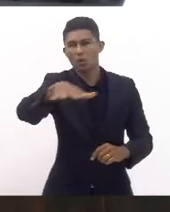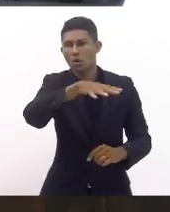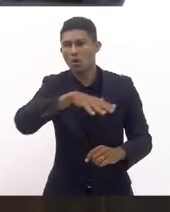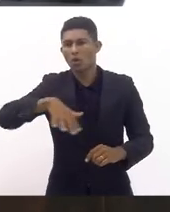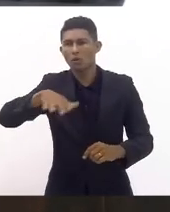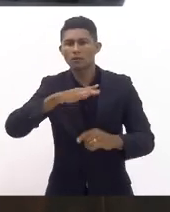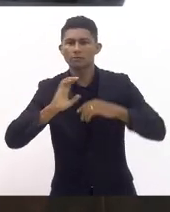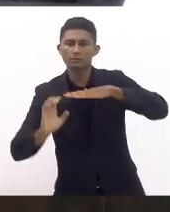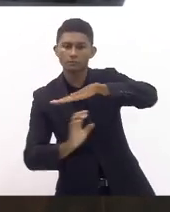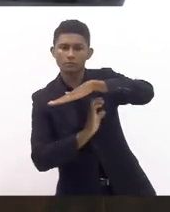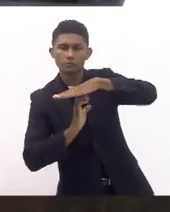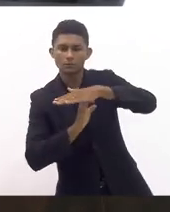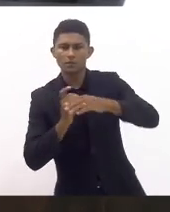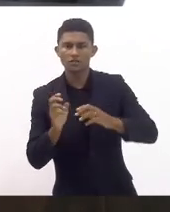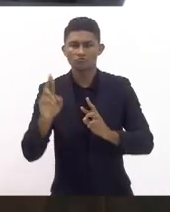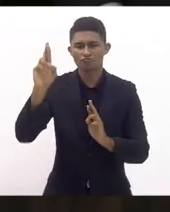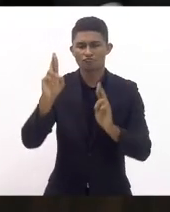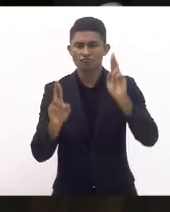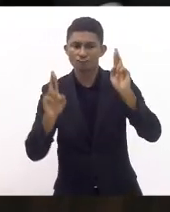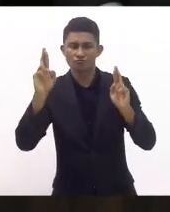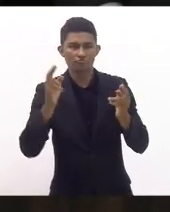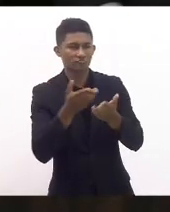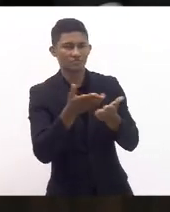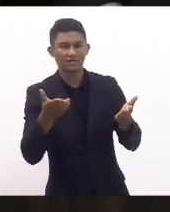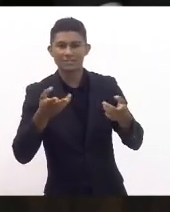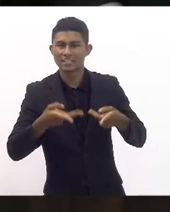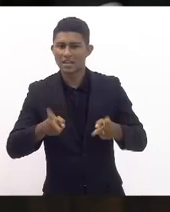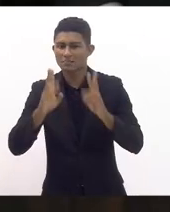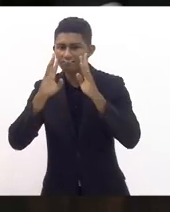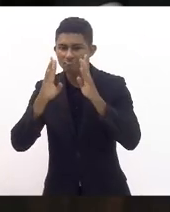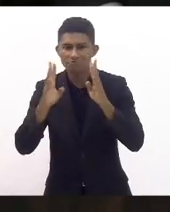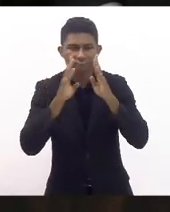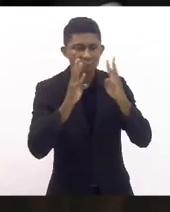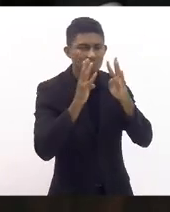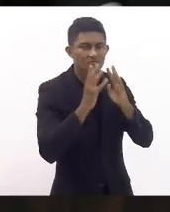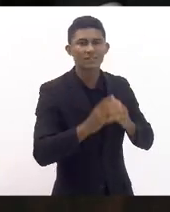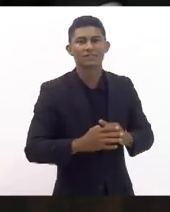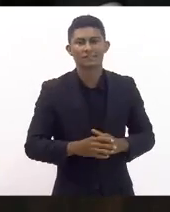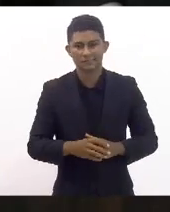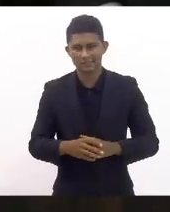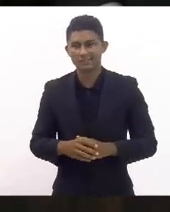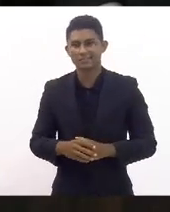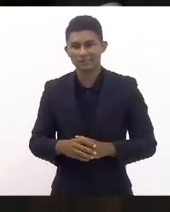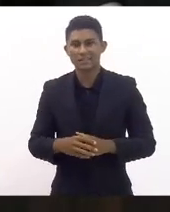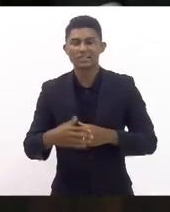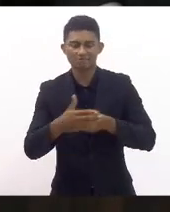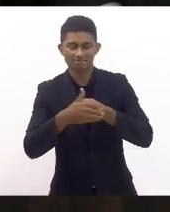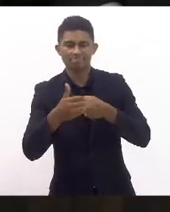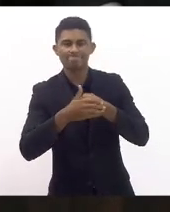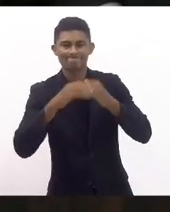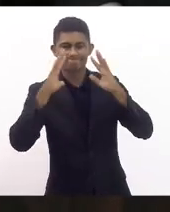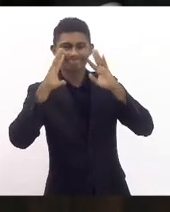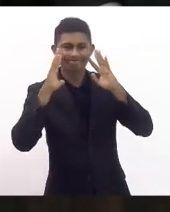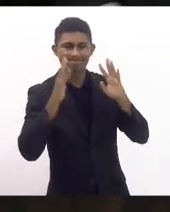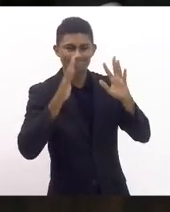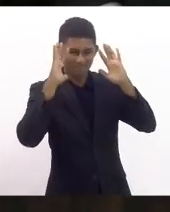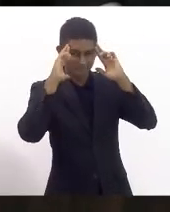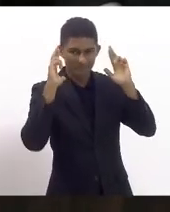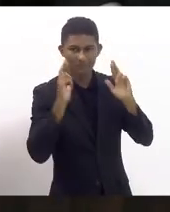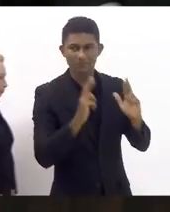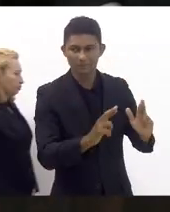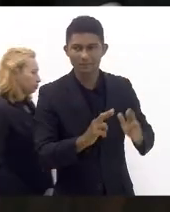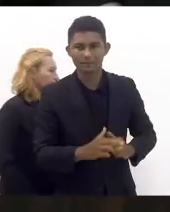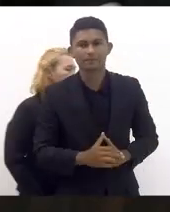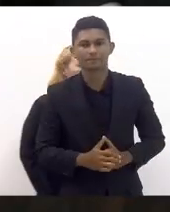menores, médios contribuintes, atendendo da melhor forma possível. Então, o senhor tem sempre o meu carinho, o meu respeito, né, nesse quesito